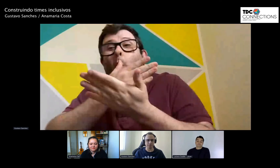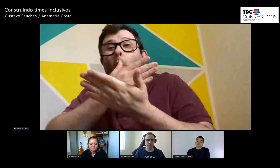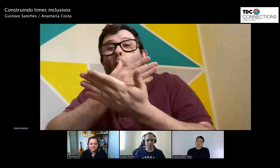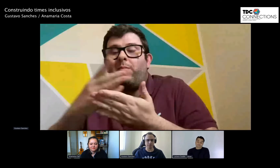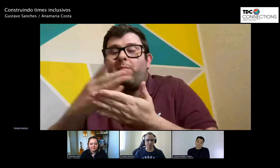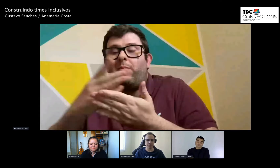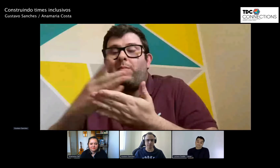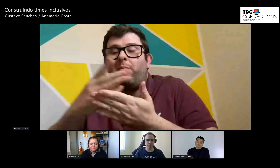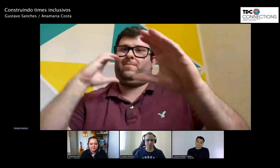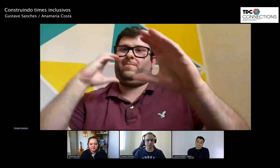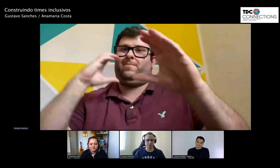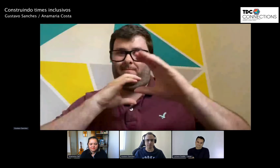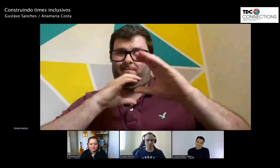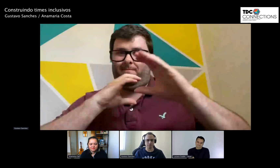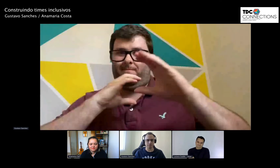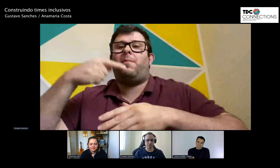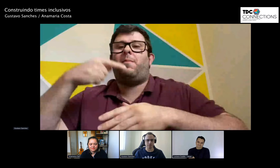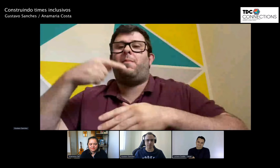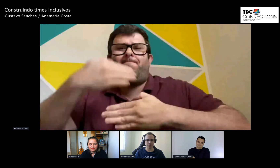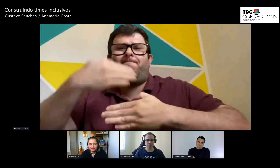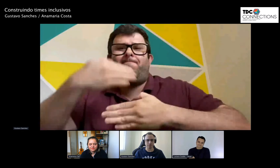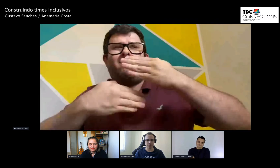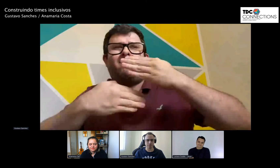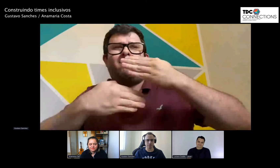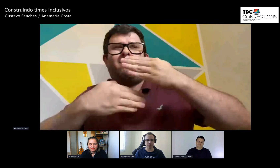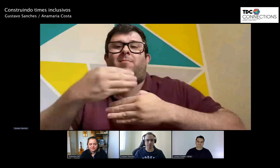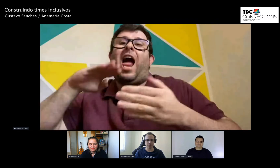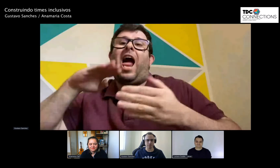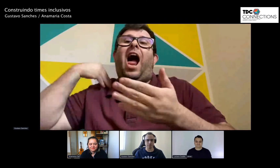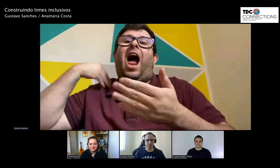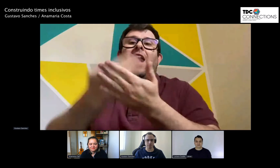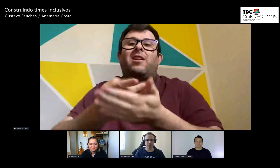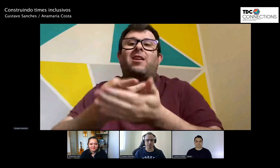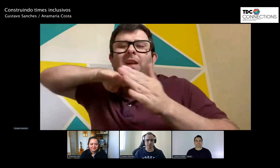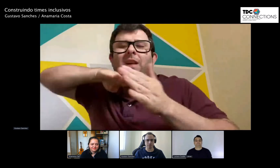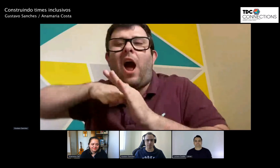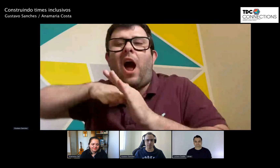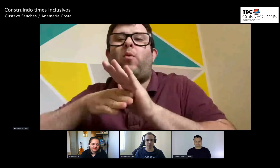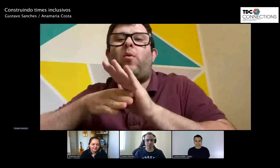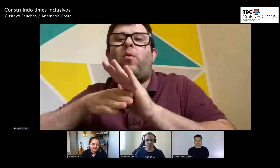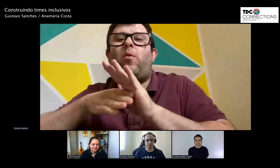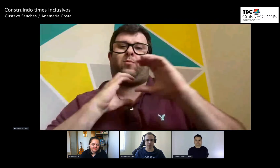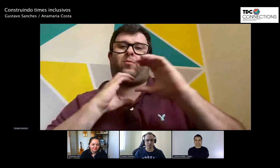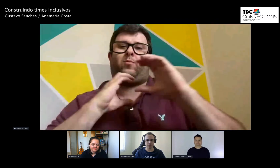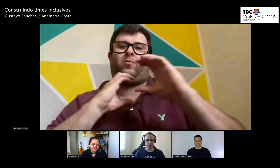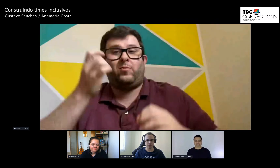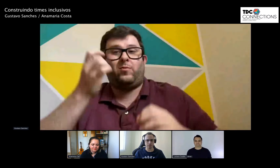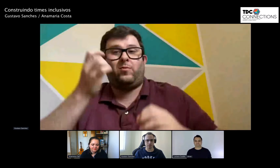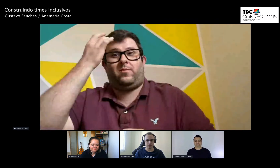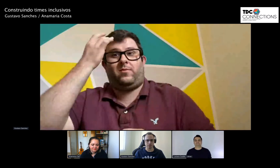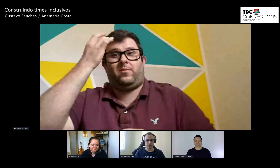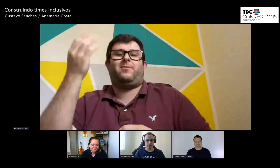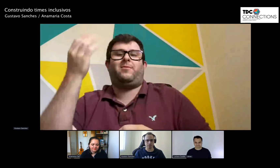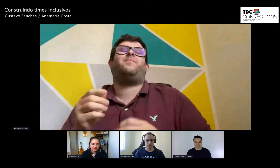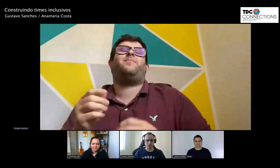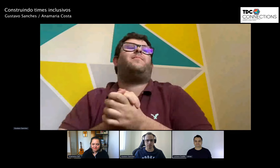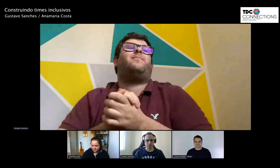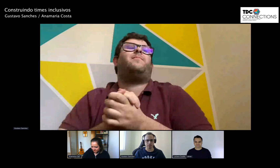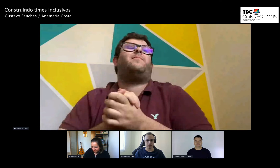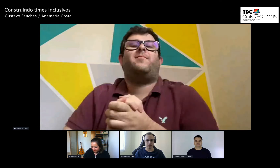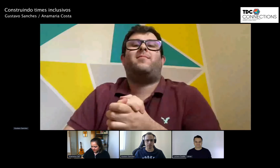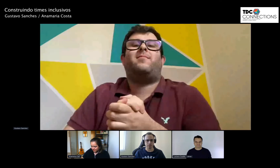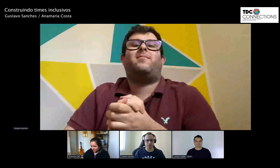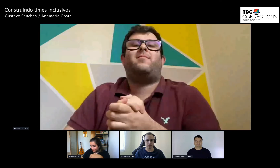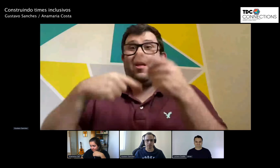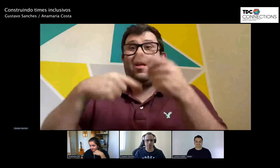No começo a gente batia bastante papo para poder facilitar na questão da comunicação e com o tempo se tornou mais fácil,